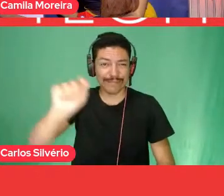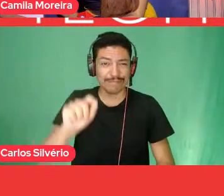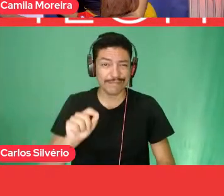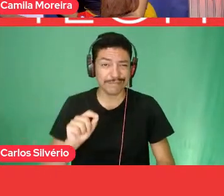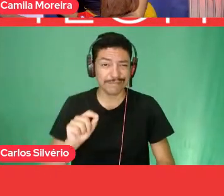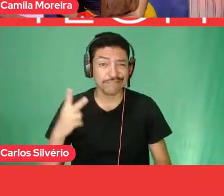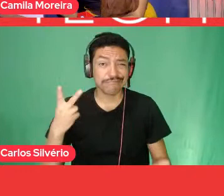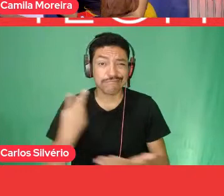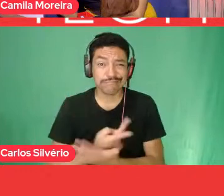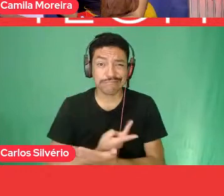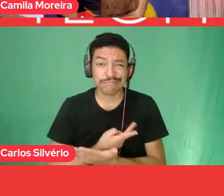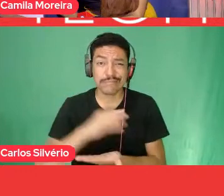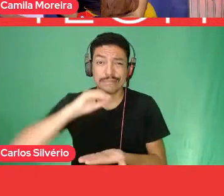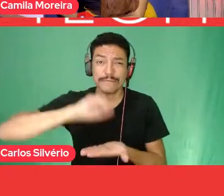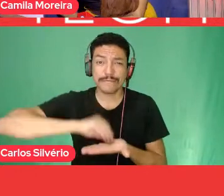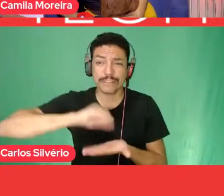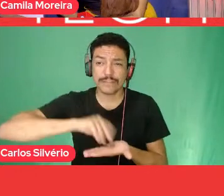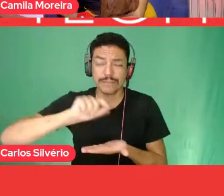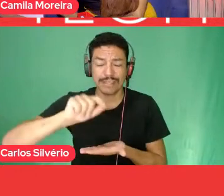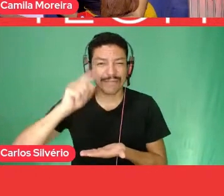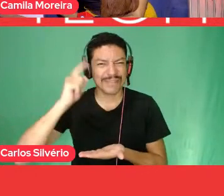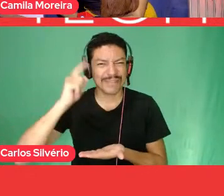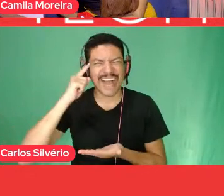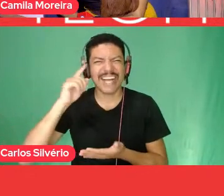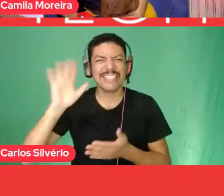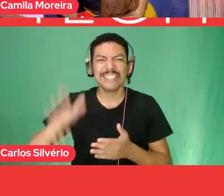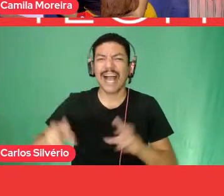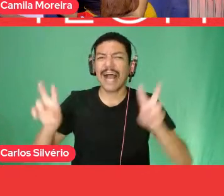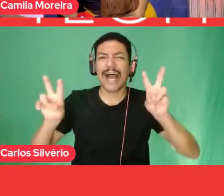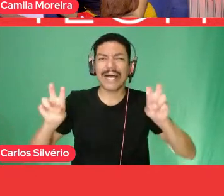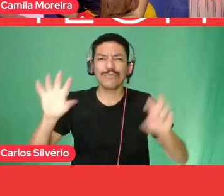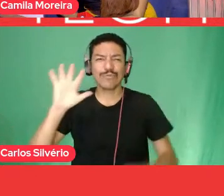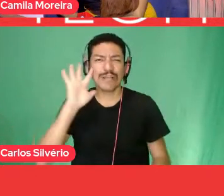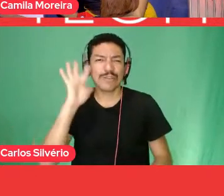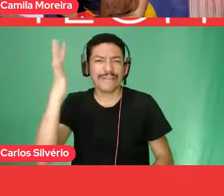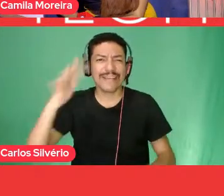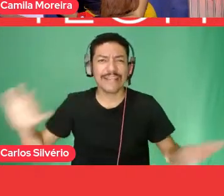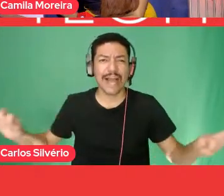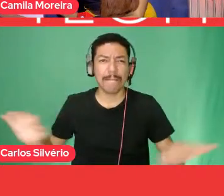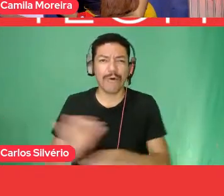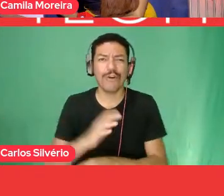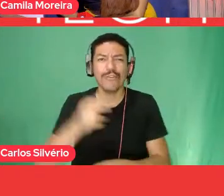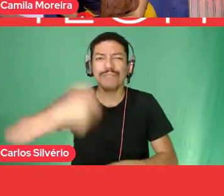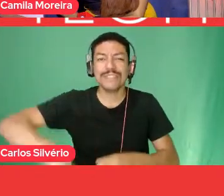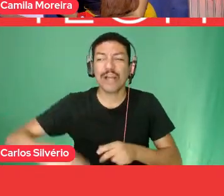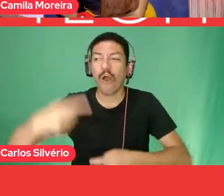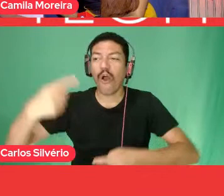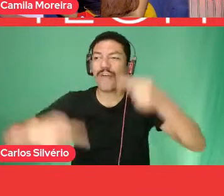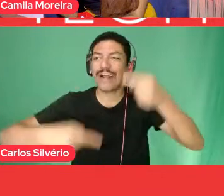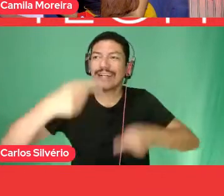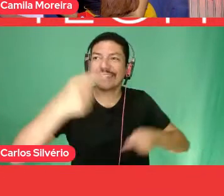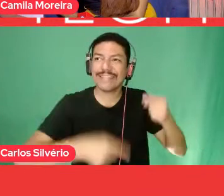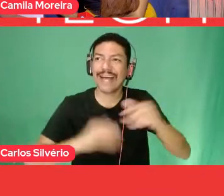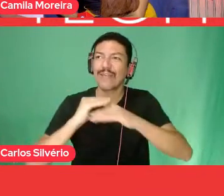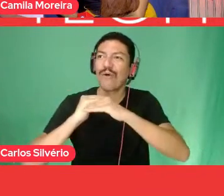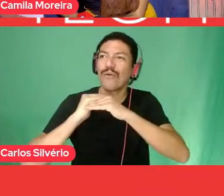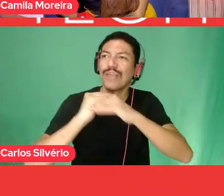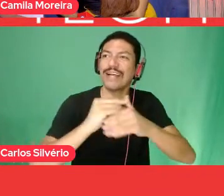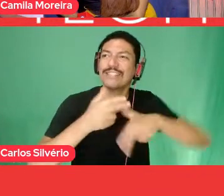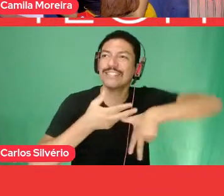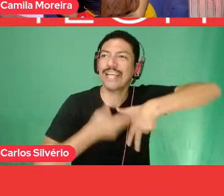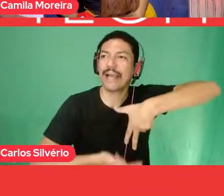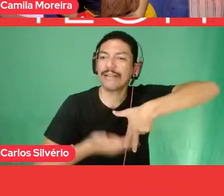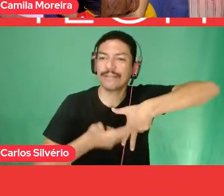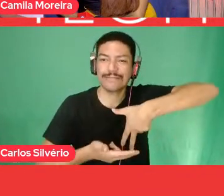cometem hoje é achar que esse assunto está resolvido e que a gente não precisa falar sobre ele. Né? E aí, talvez